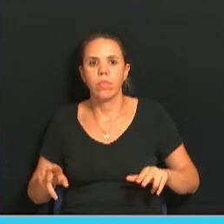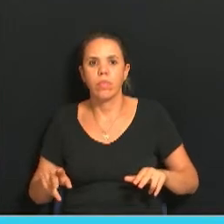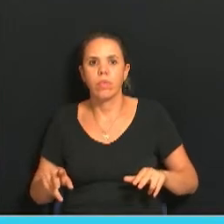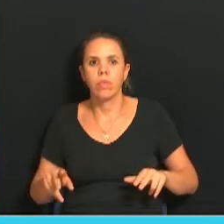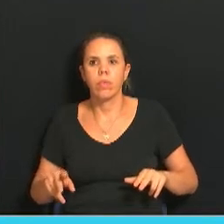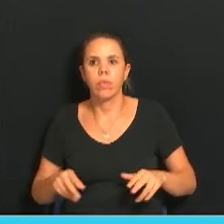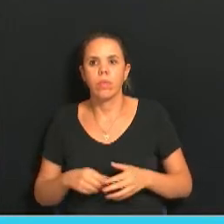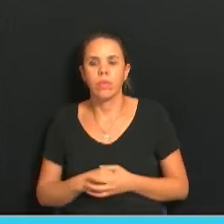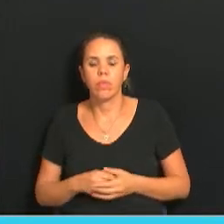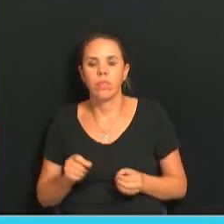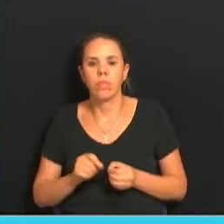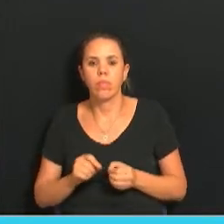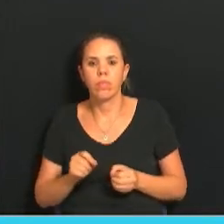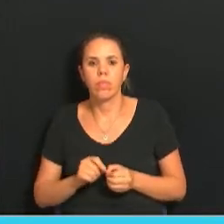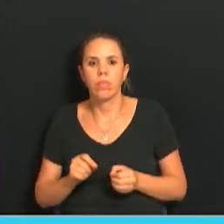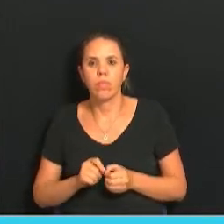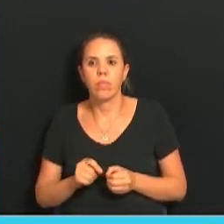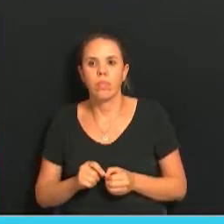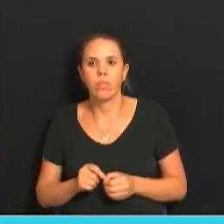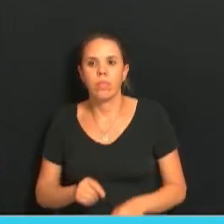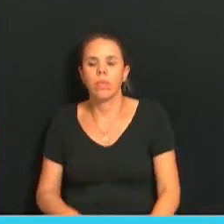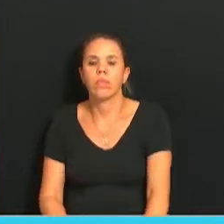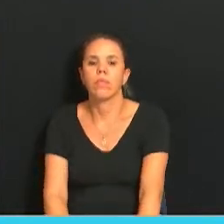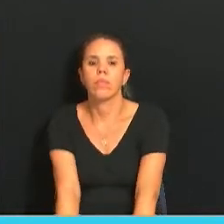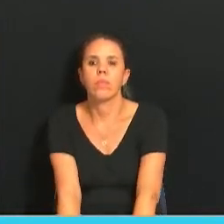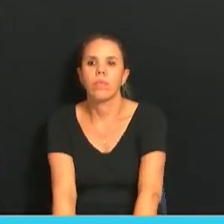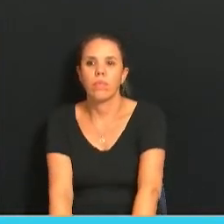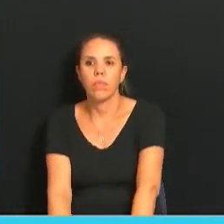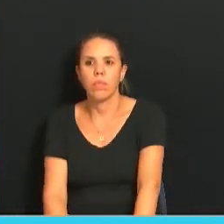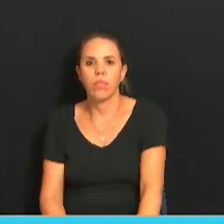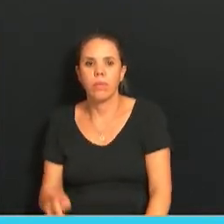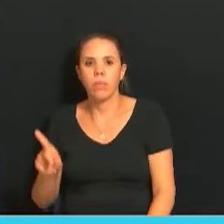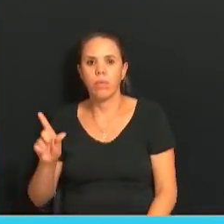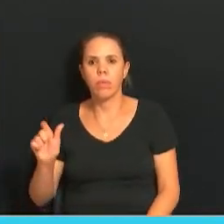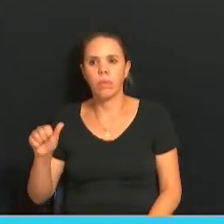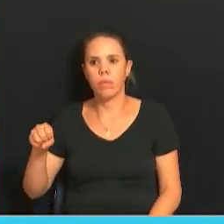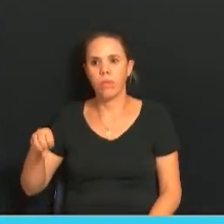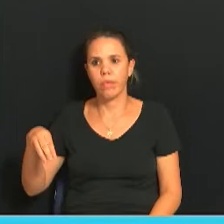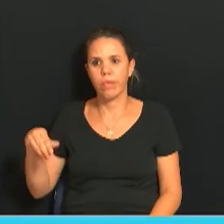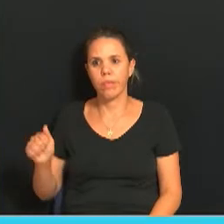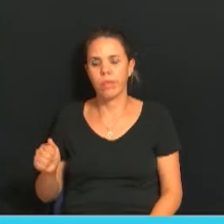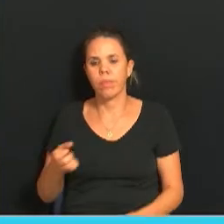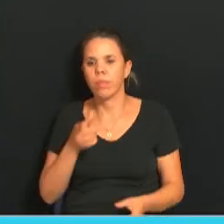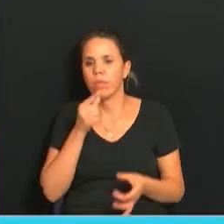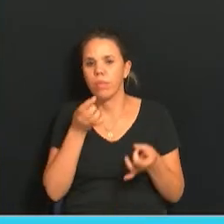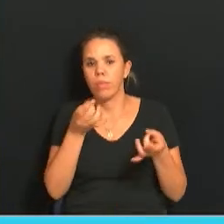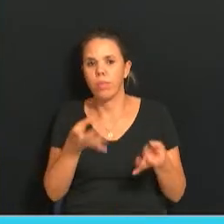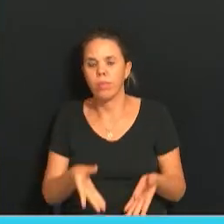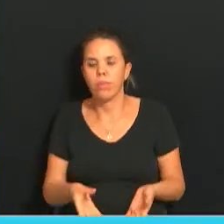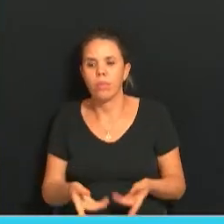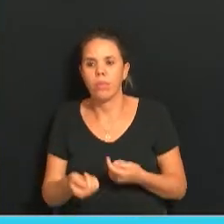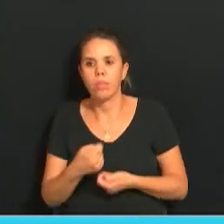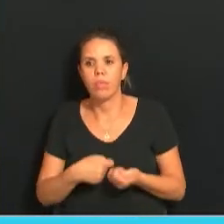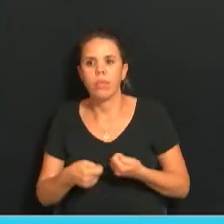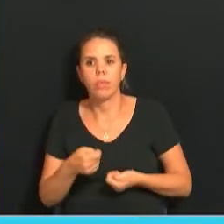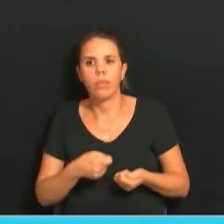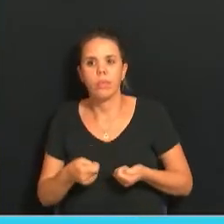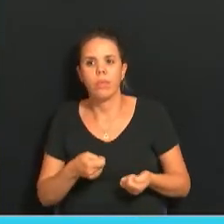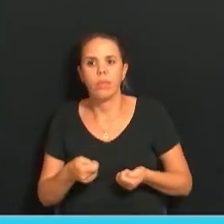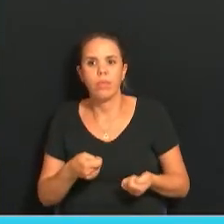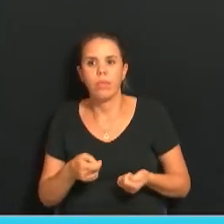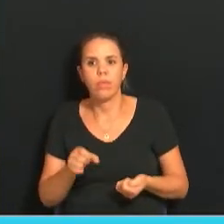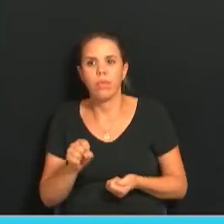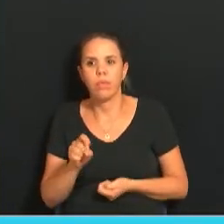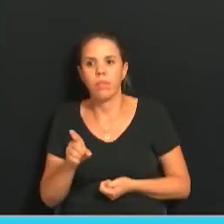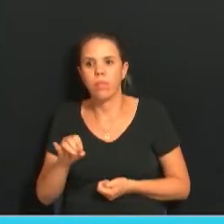que fazem realmente a filtração do plasma para jogar água fora, economizar o sódio, jogar